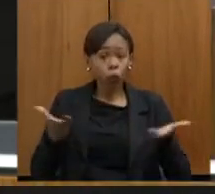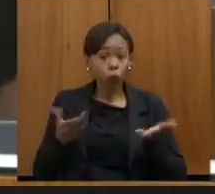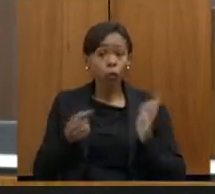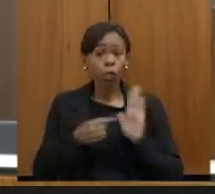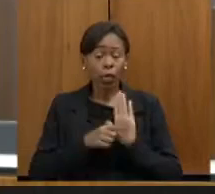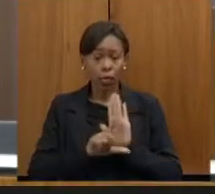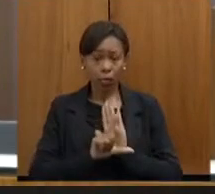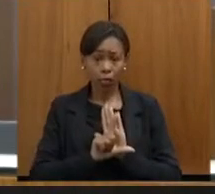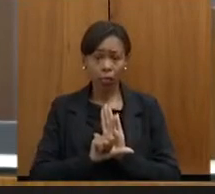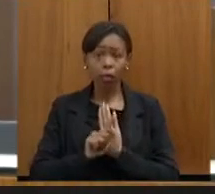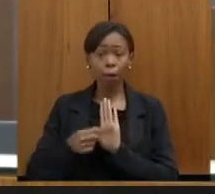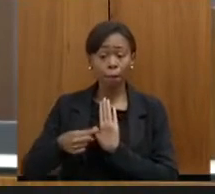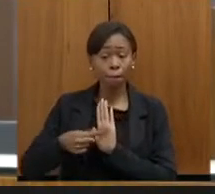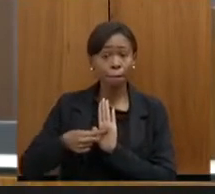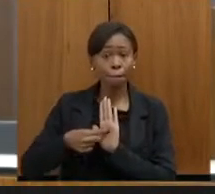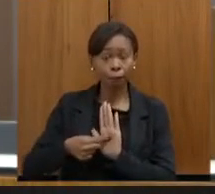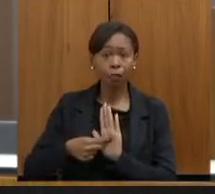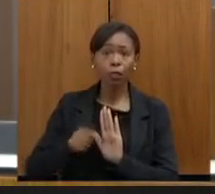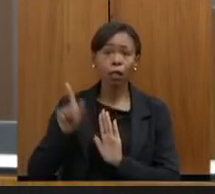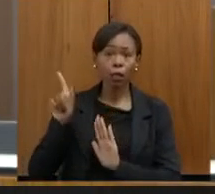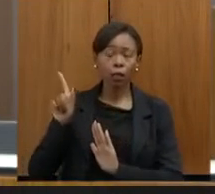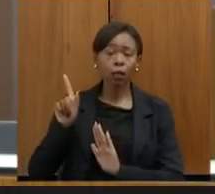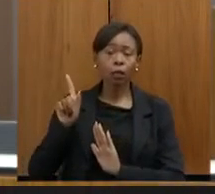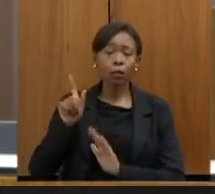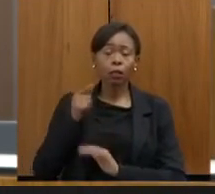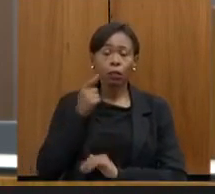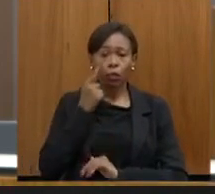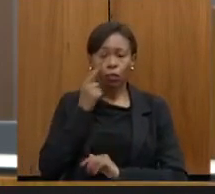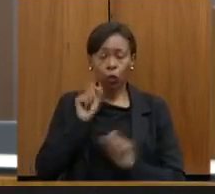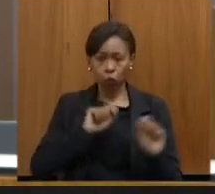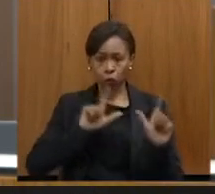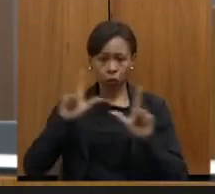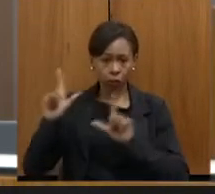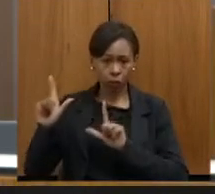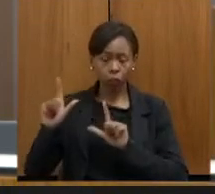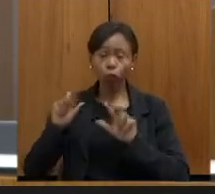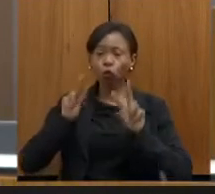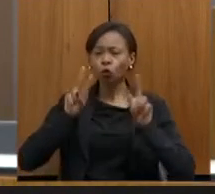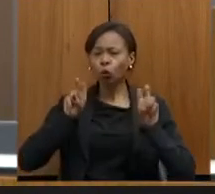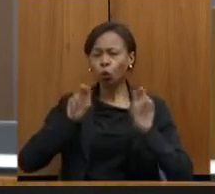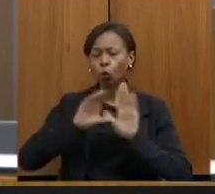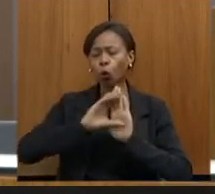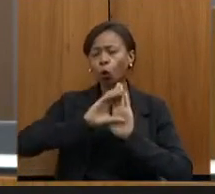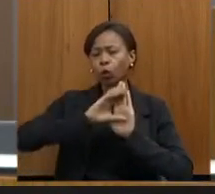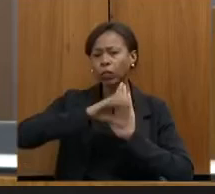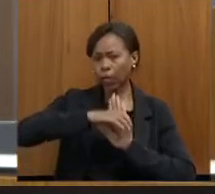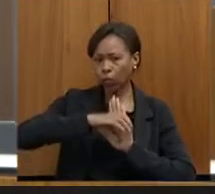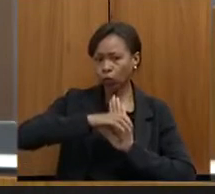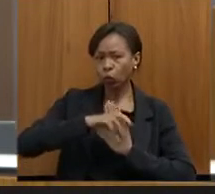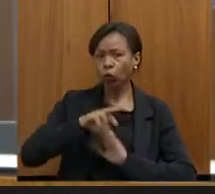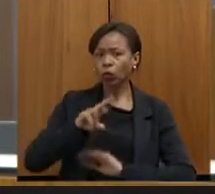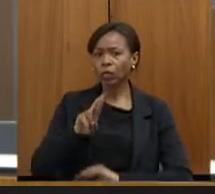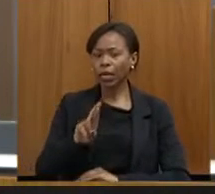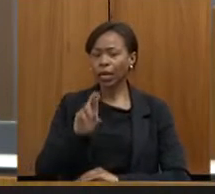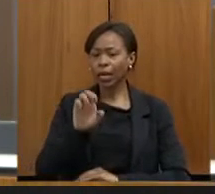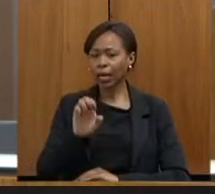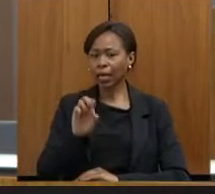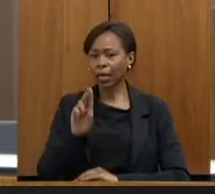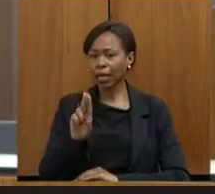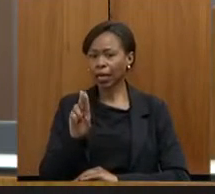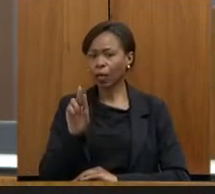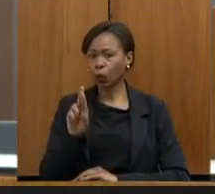pode passar para mim o primeiro slide, por favor, ali, ao conceito da regularização fundiária urbana. No